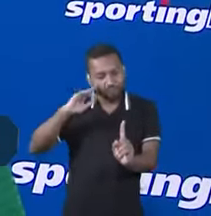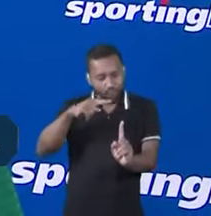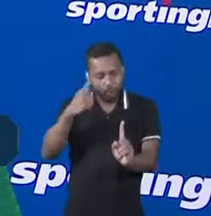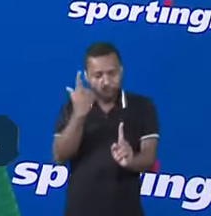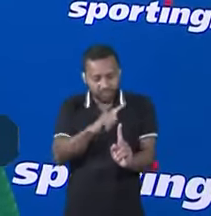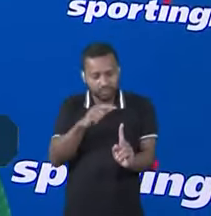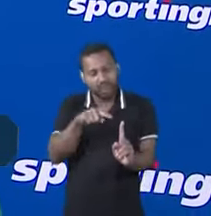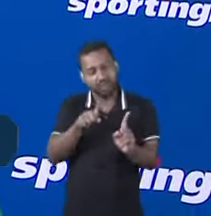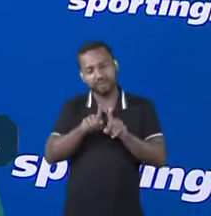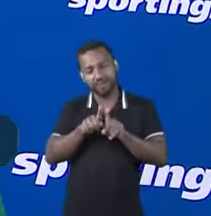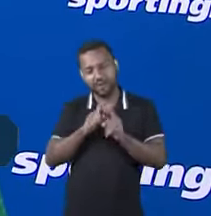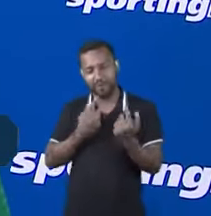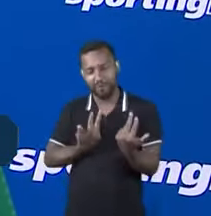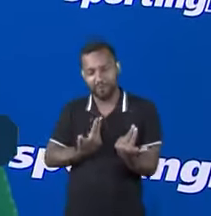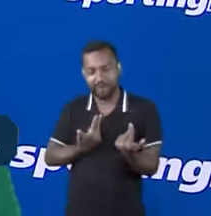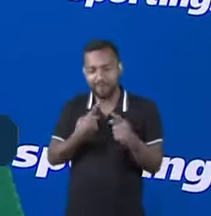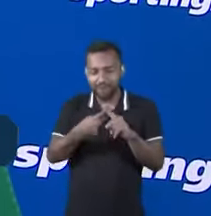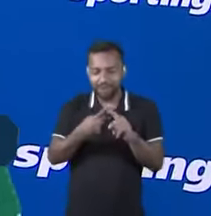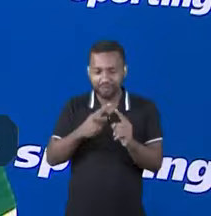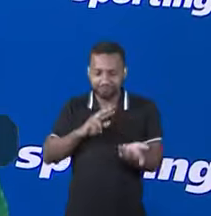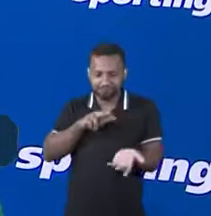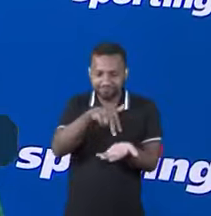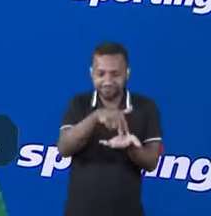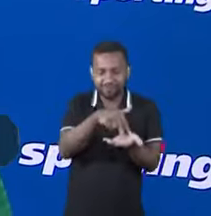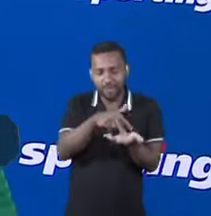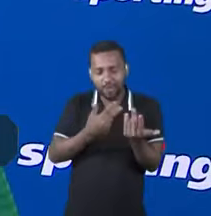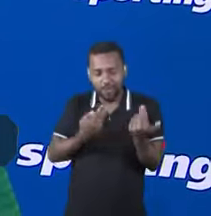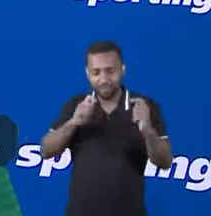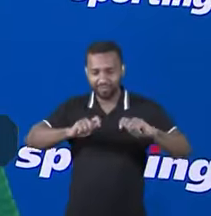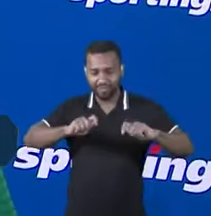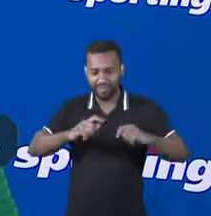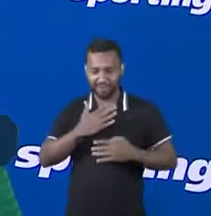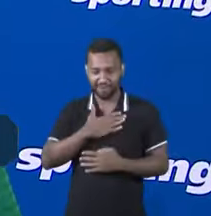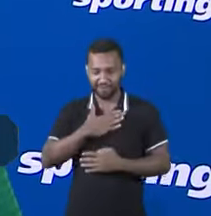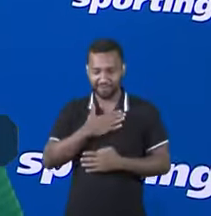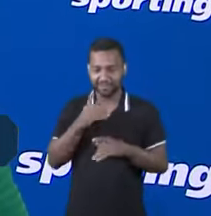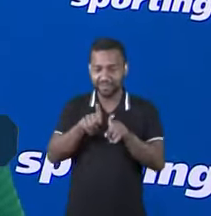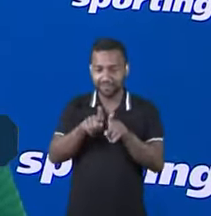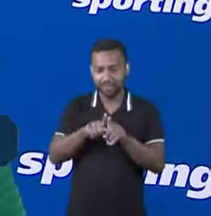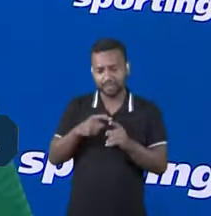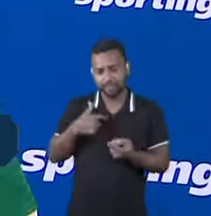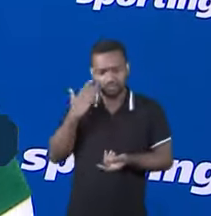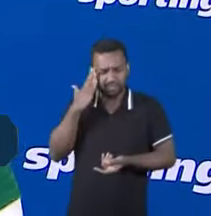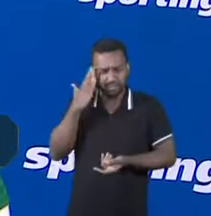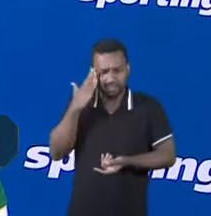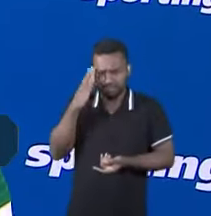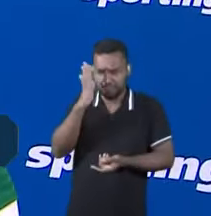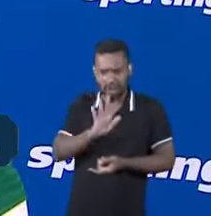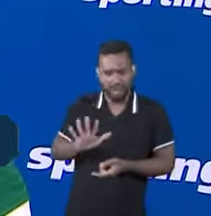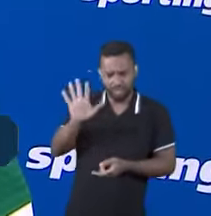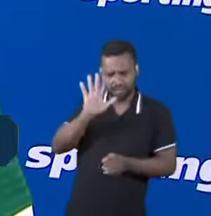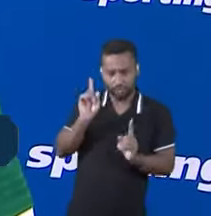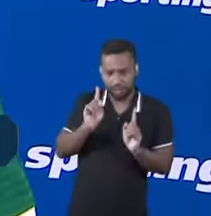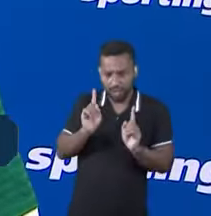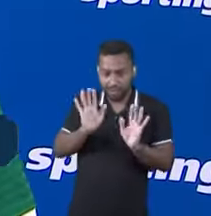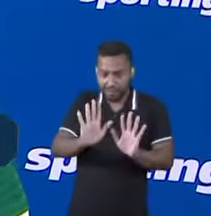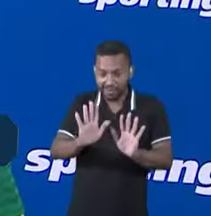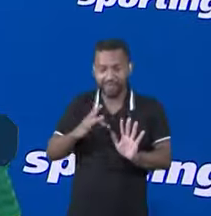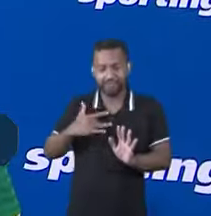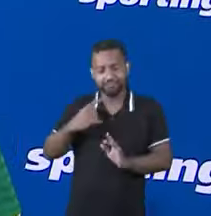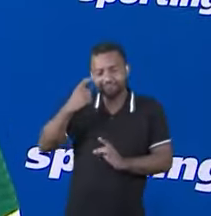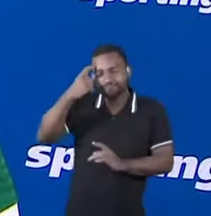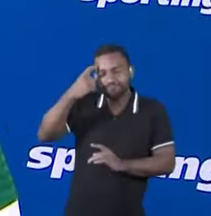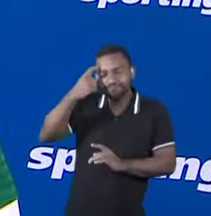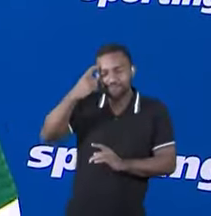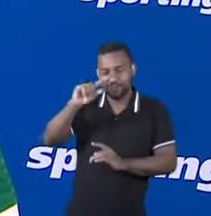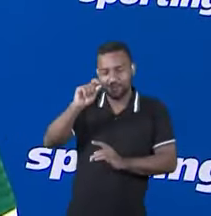posso conseguir. Se ele está ali, eu posso estar ali. Então, eu sei que eu não vou ser ídolo de todo o Brasil, mas uma coisa que sempre vai estar na minha cabeça vai